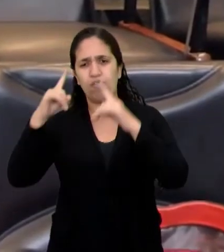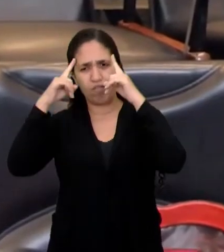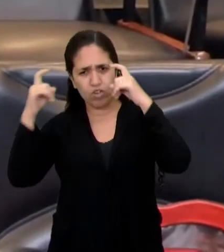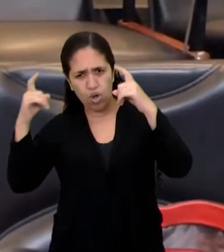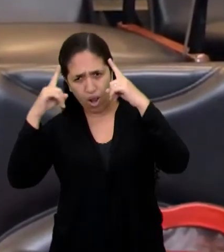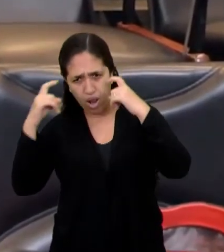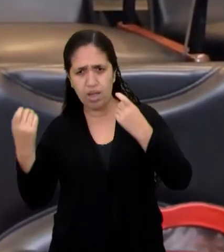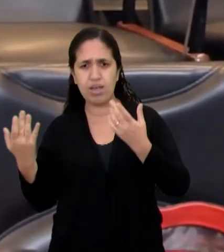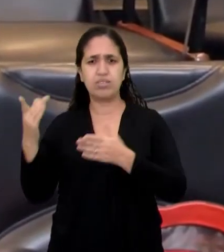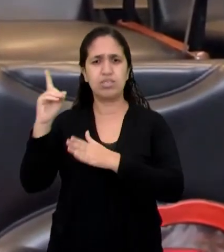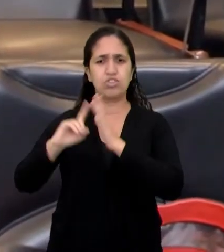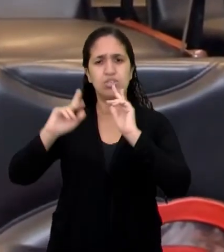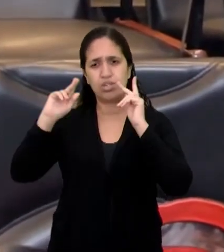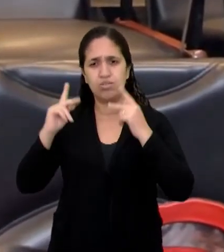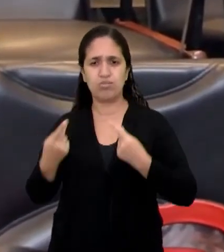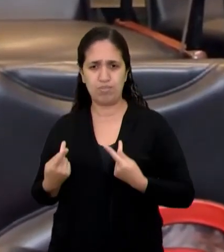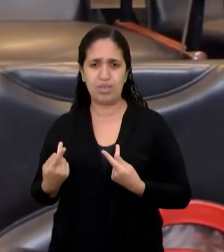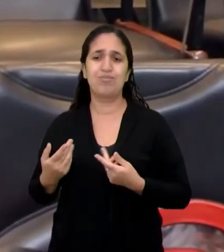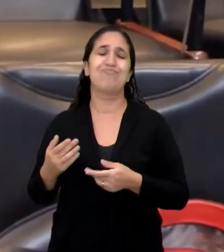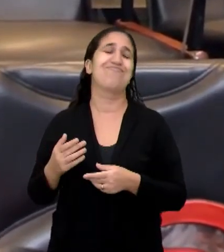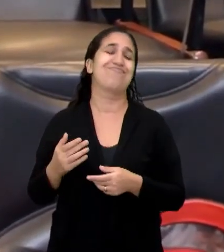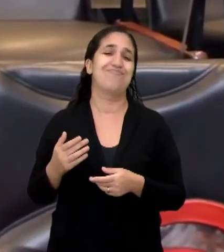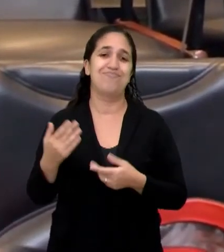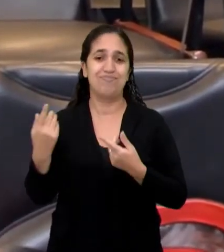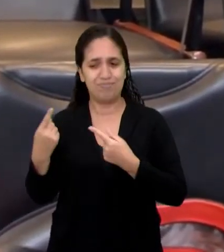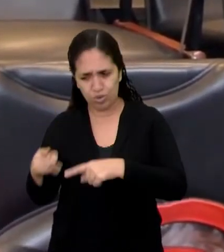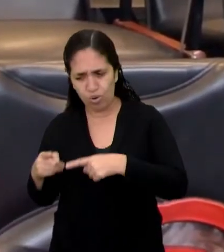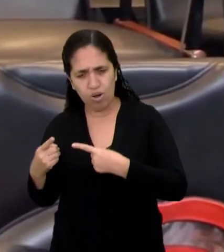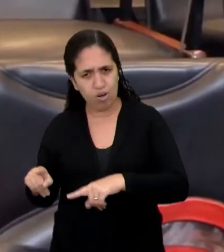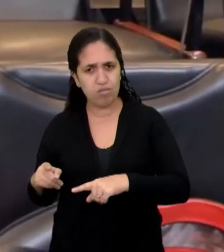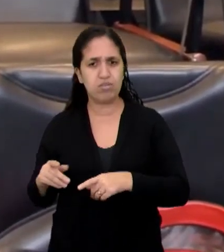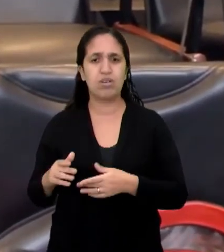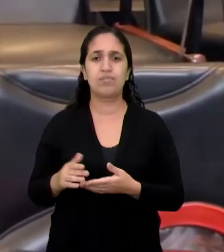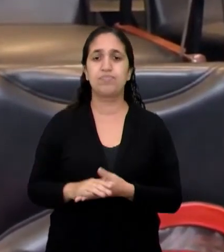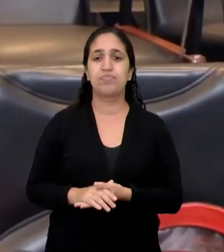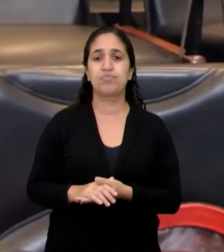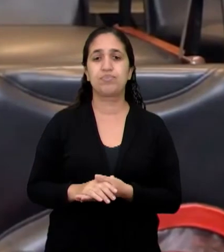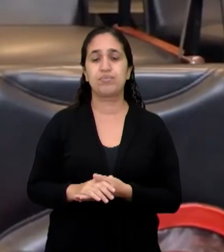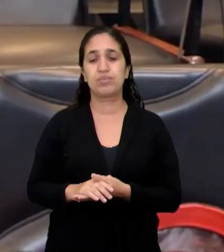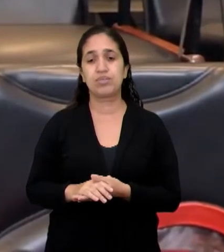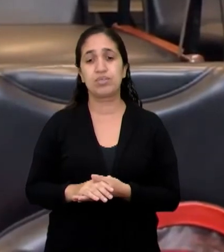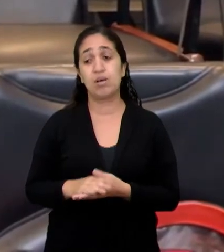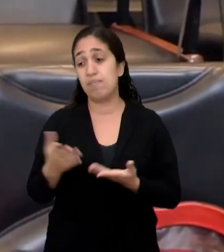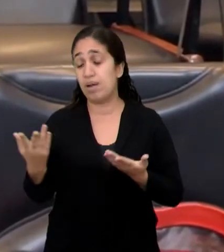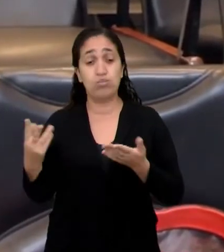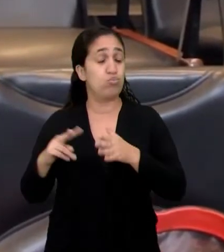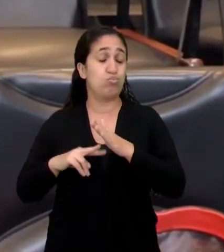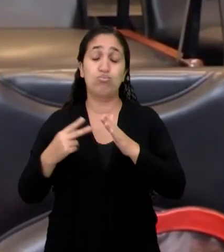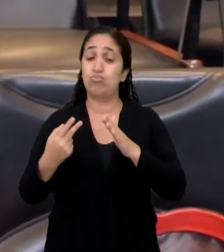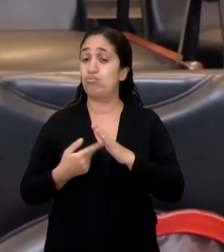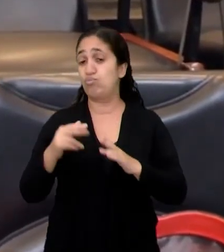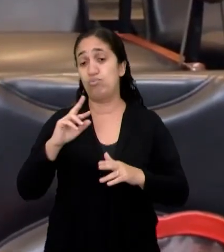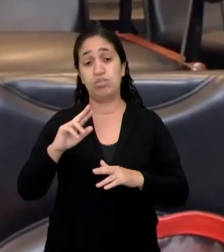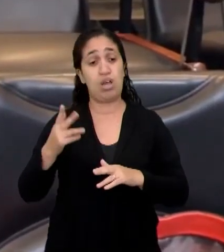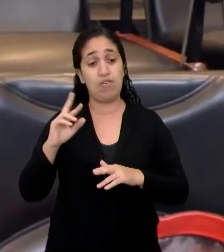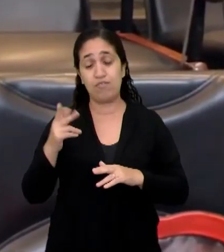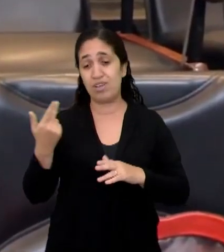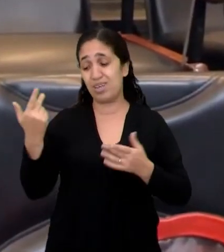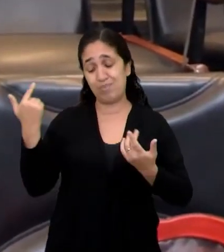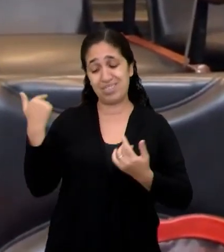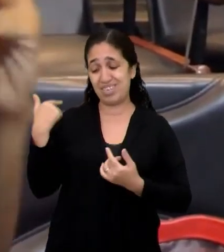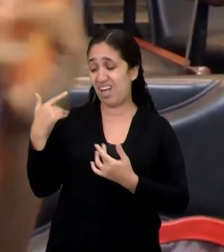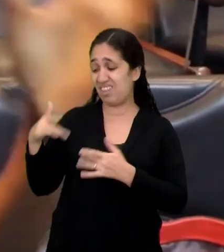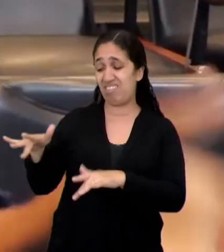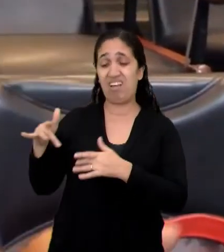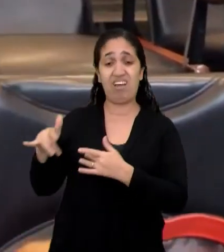direitos humanos, né, muito graves. Então, mas isso de forma alguma significa também olhar com um olhar pessimista, não serve para